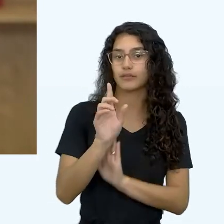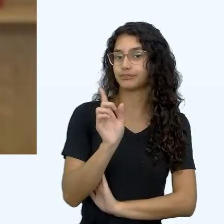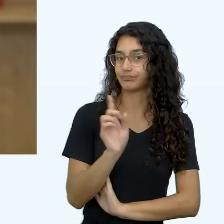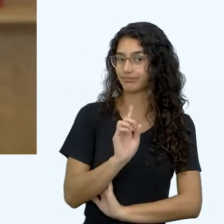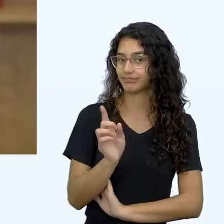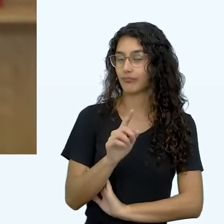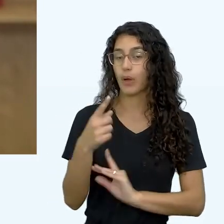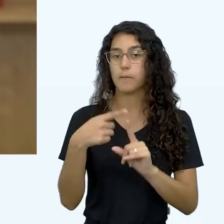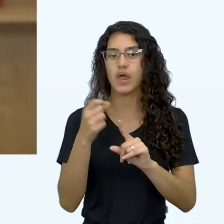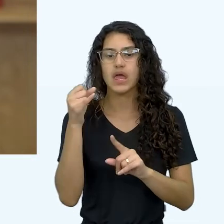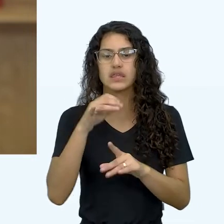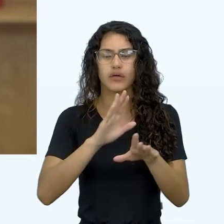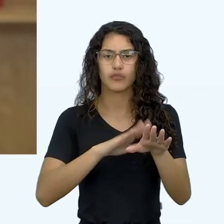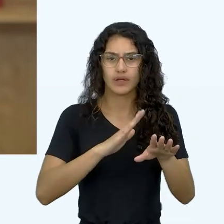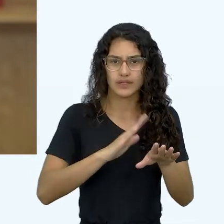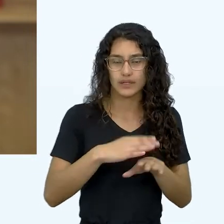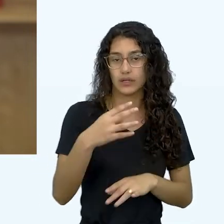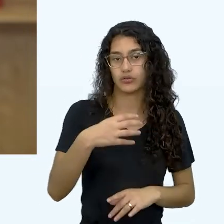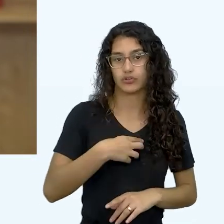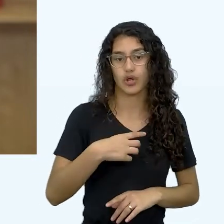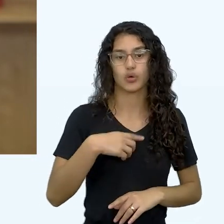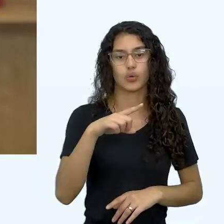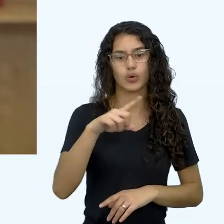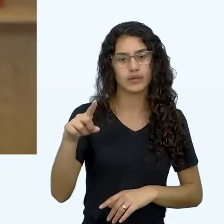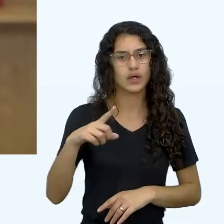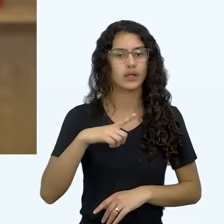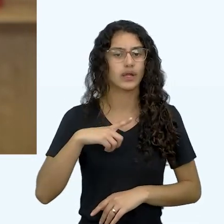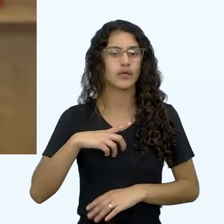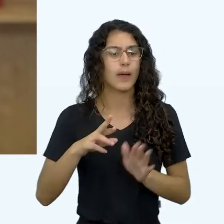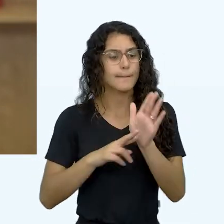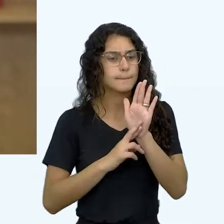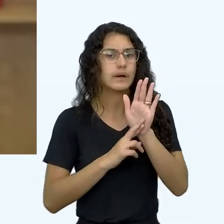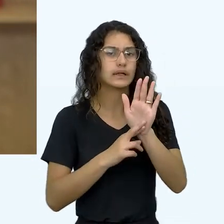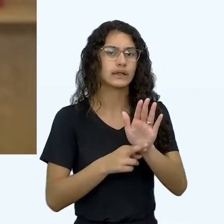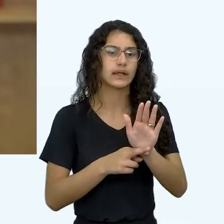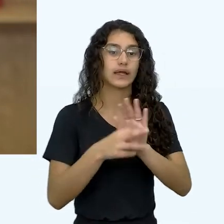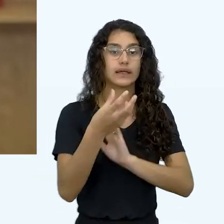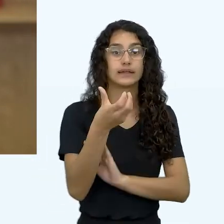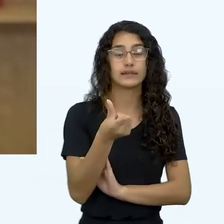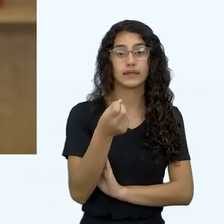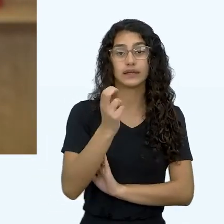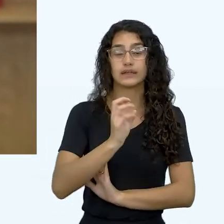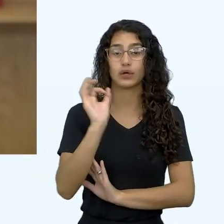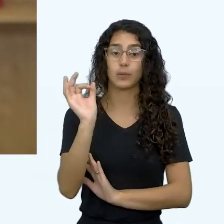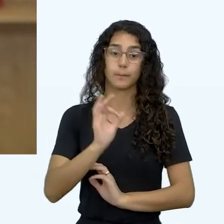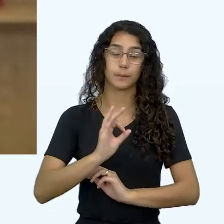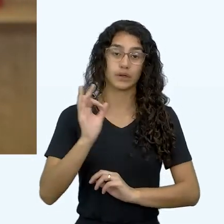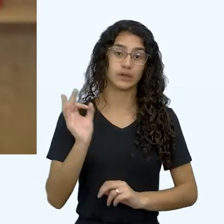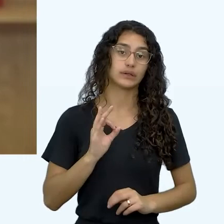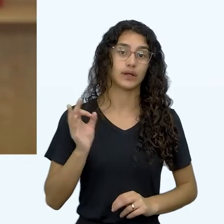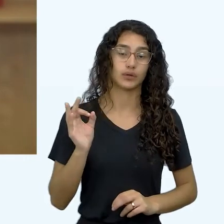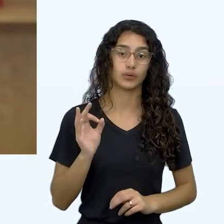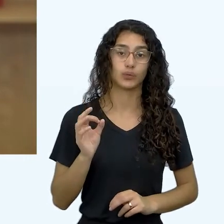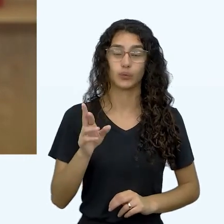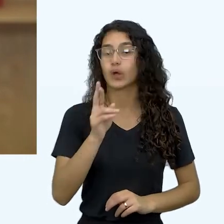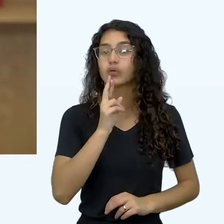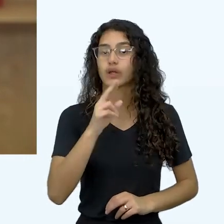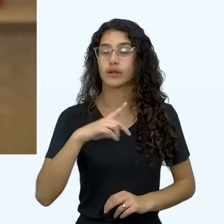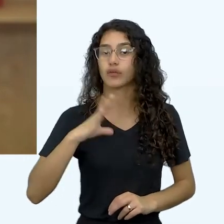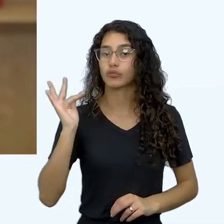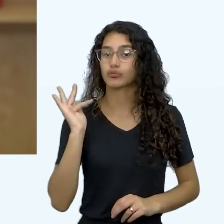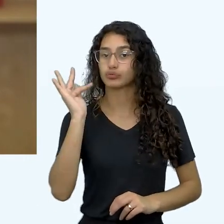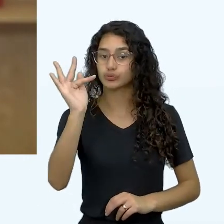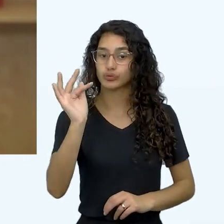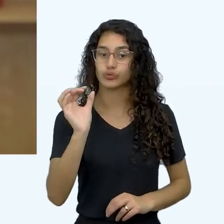não. Porque se você fizer isso, os seus aportes vão representar 65% do seu resultado no